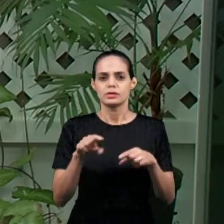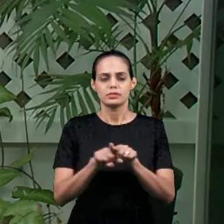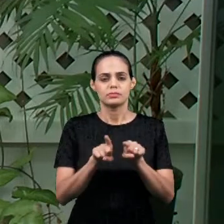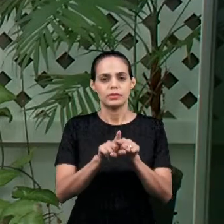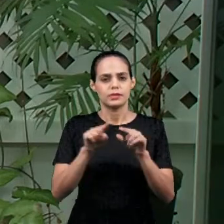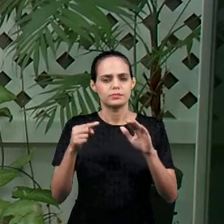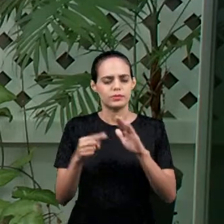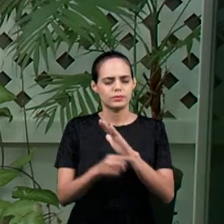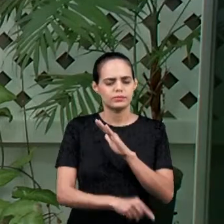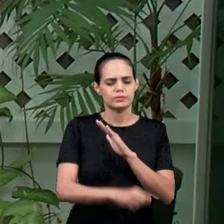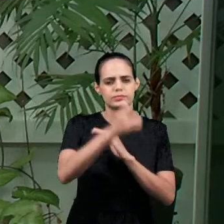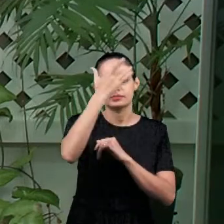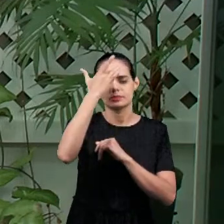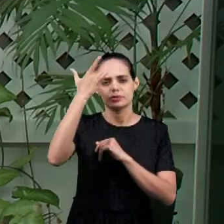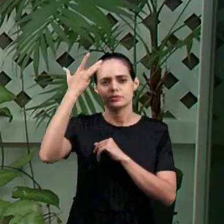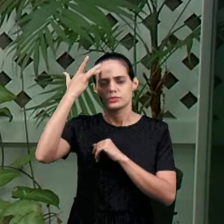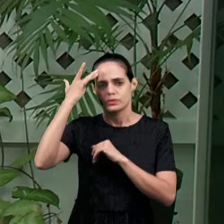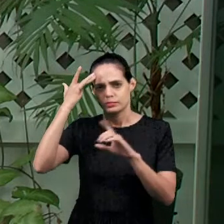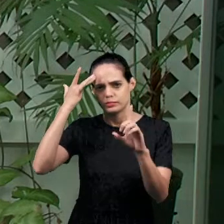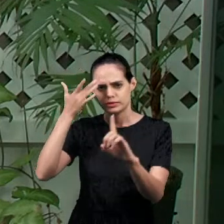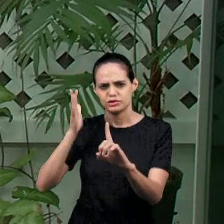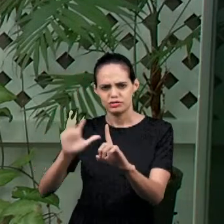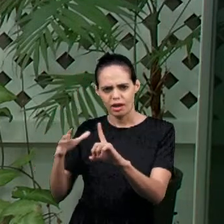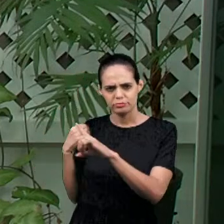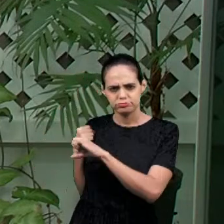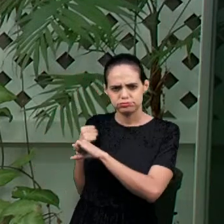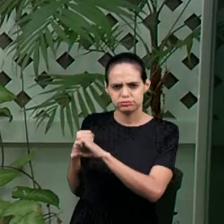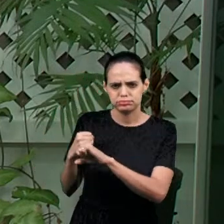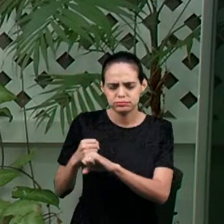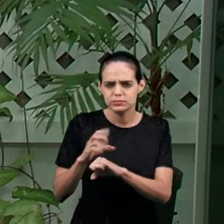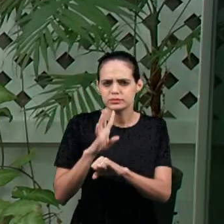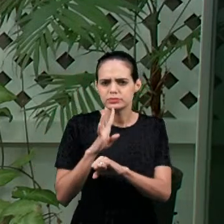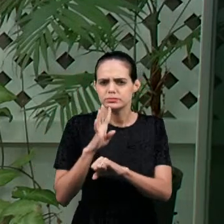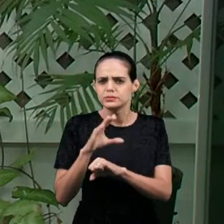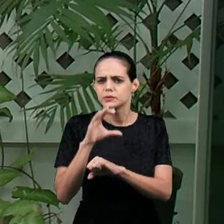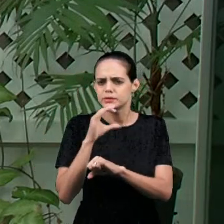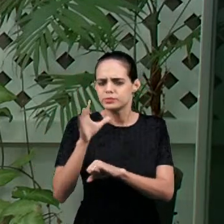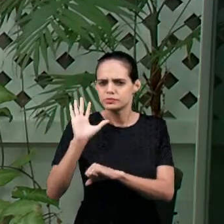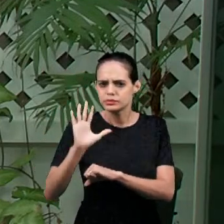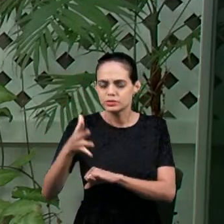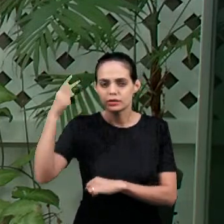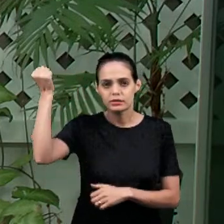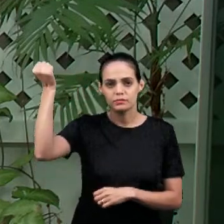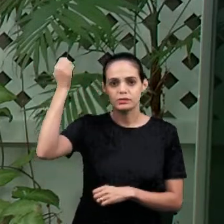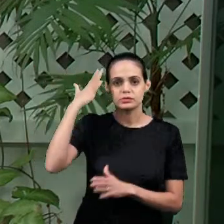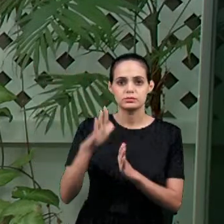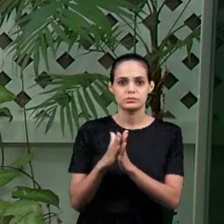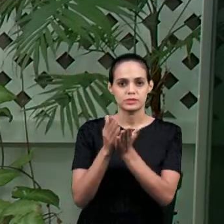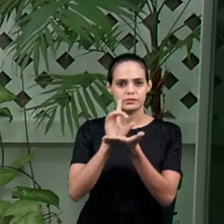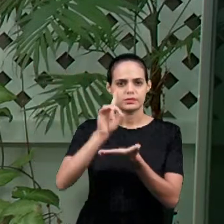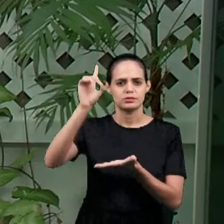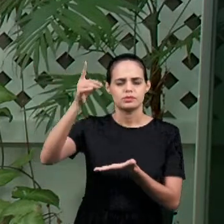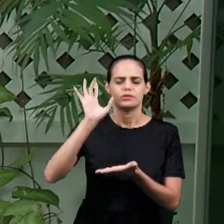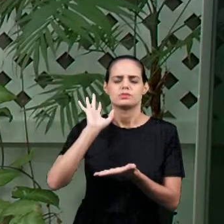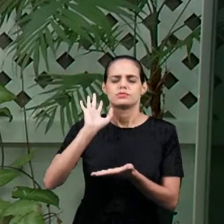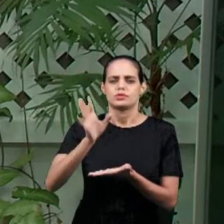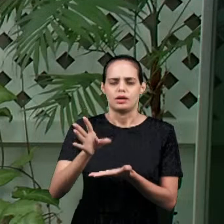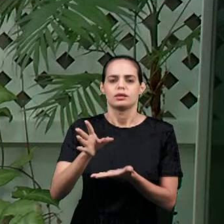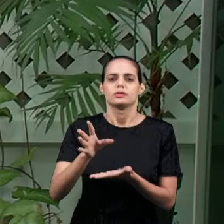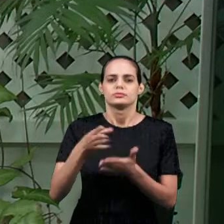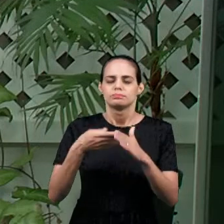aqueles que já têm conhecimento maior das revelações da palavra, estão mais habituados com a